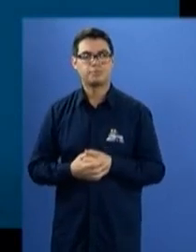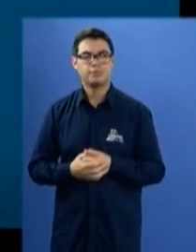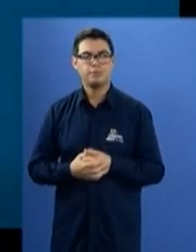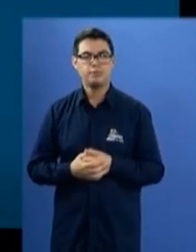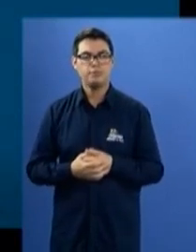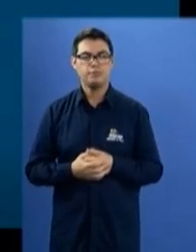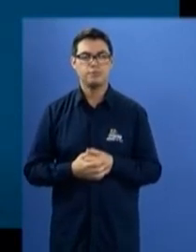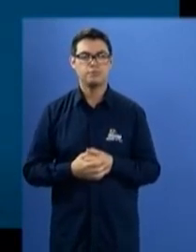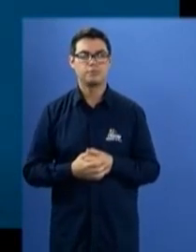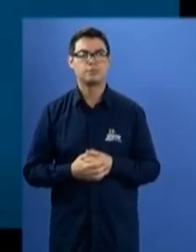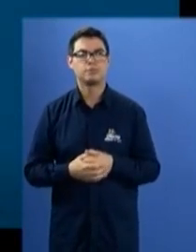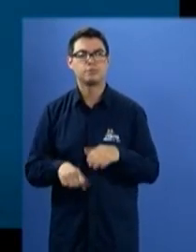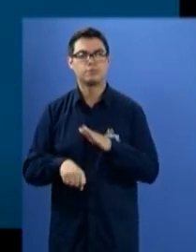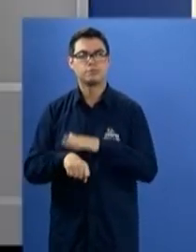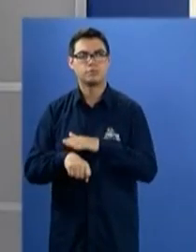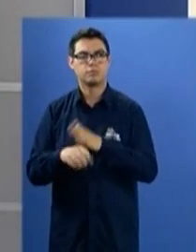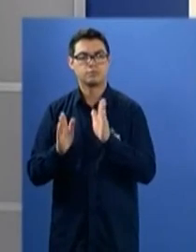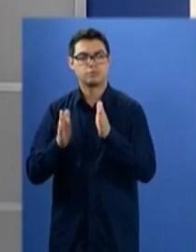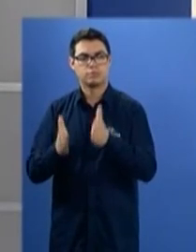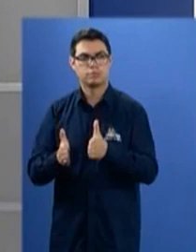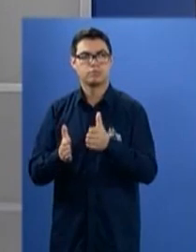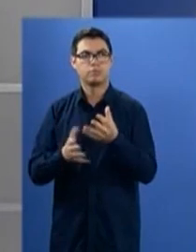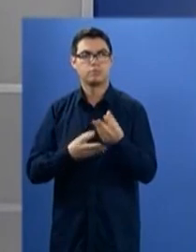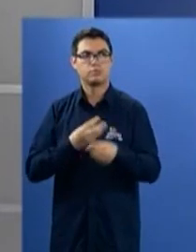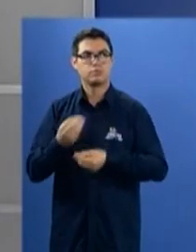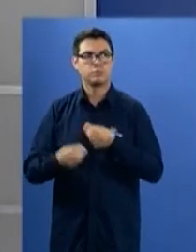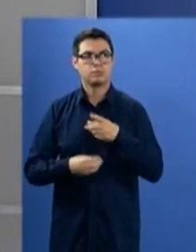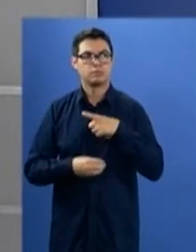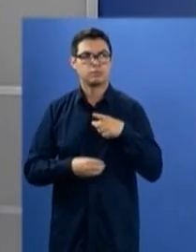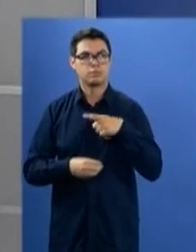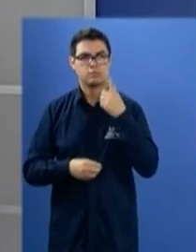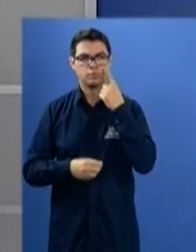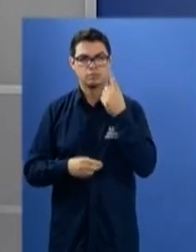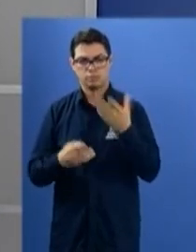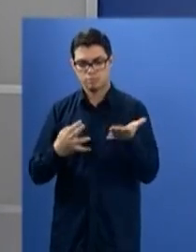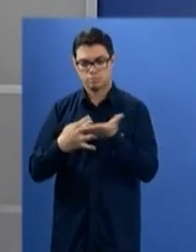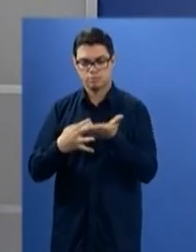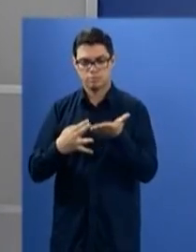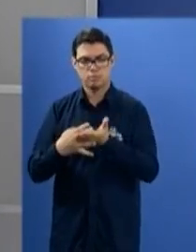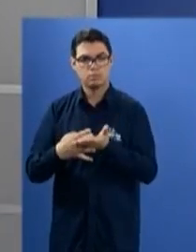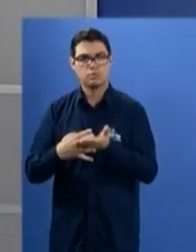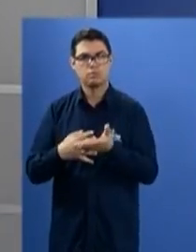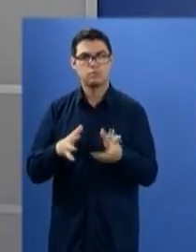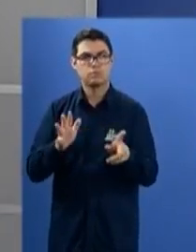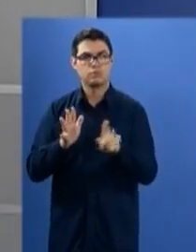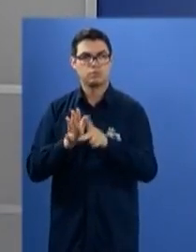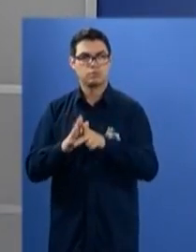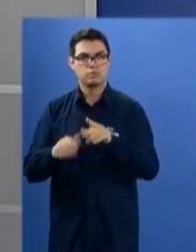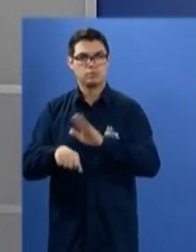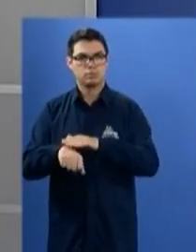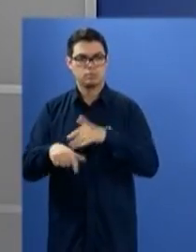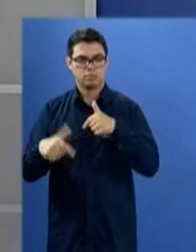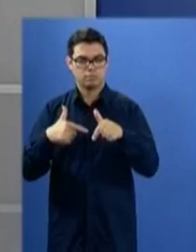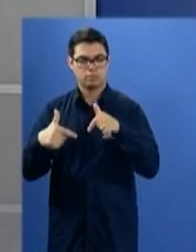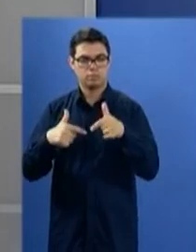Então, o tempo padrão é o intervalo que uma tarefa deve ter ou deve